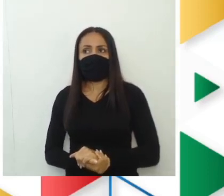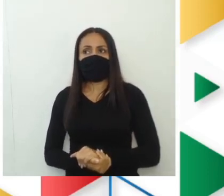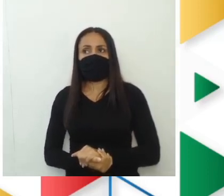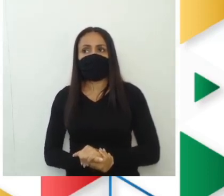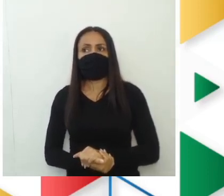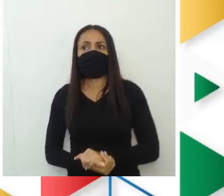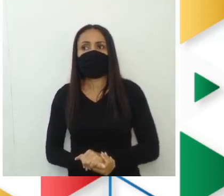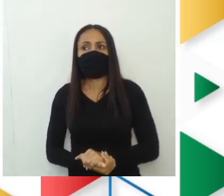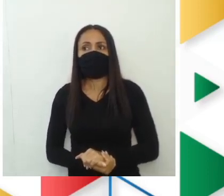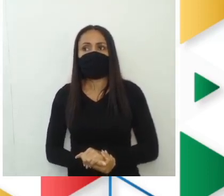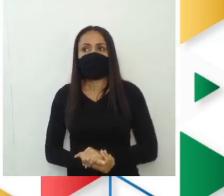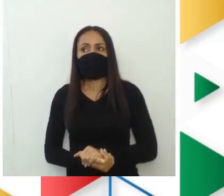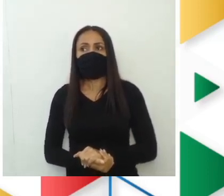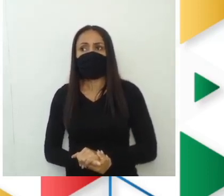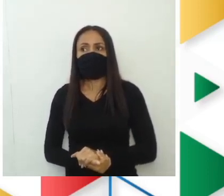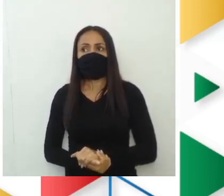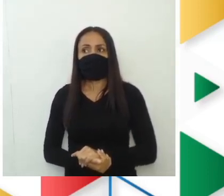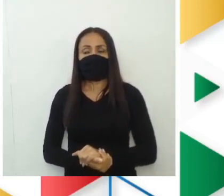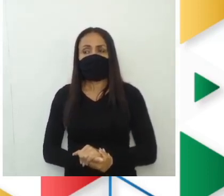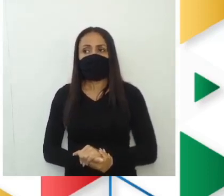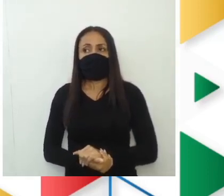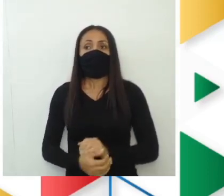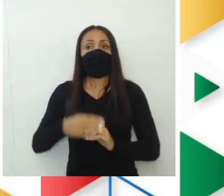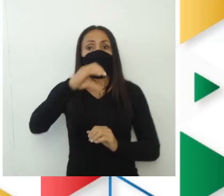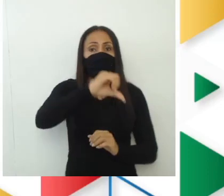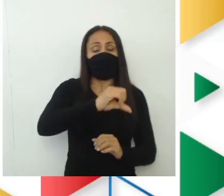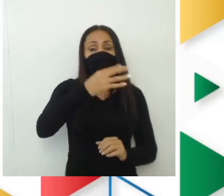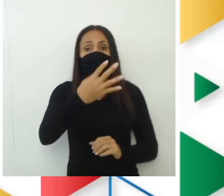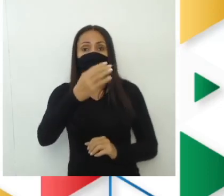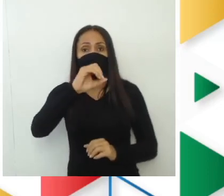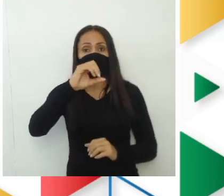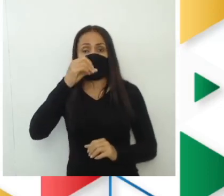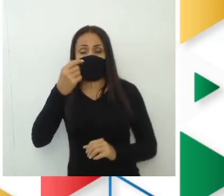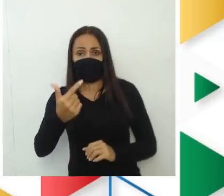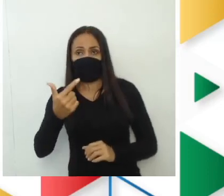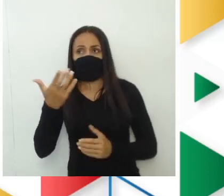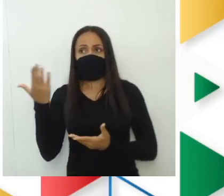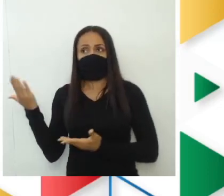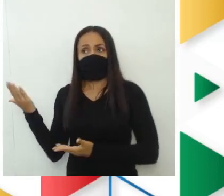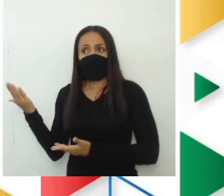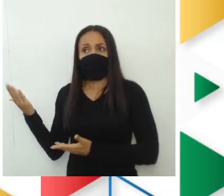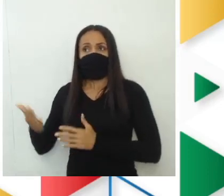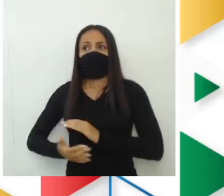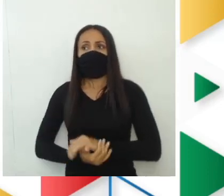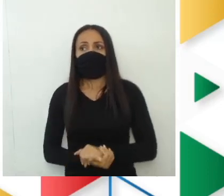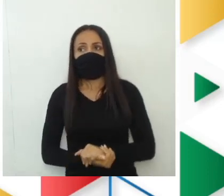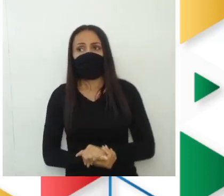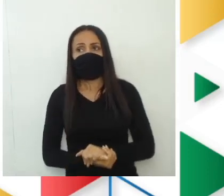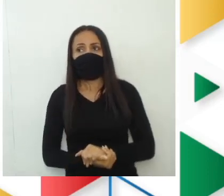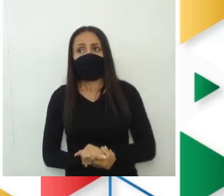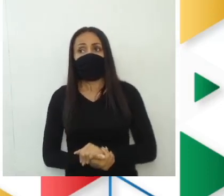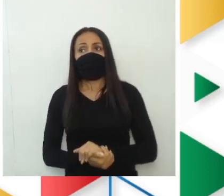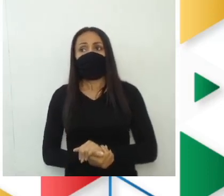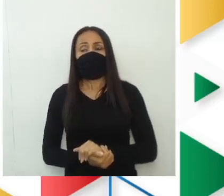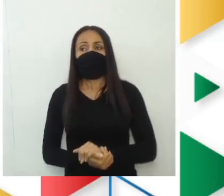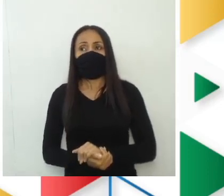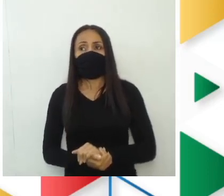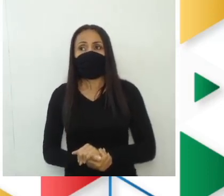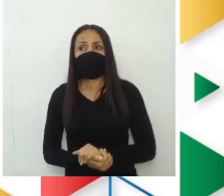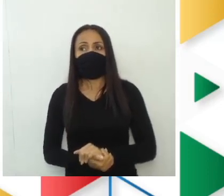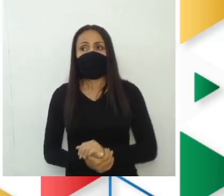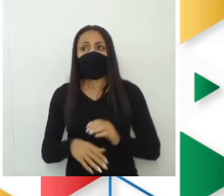9.402, né? Ó, porque a relação tem que ser essa, tá bom? 9.402, porque são 9 unidades de